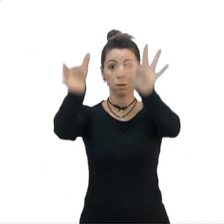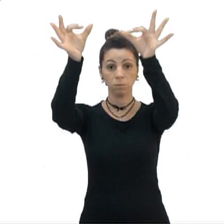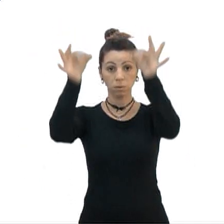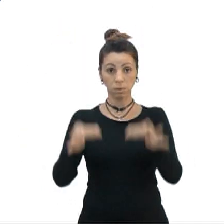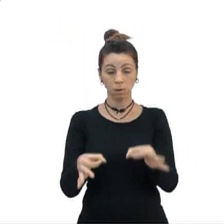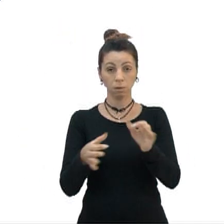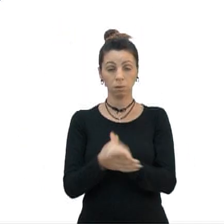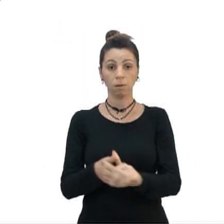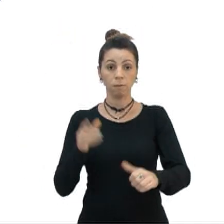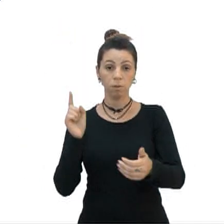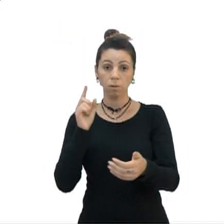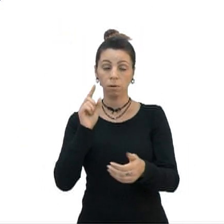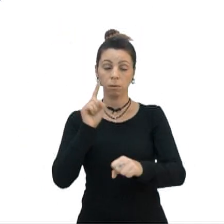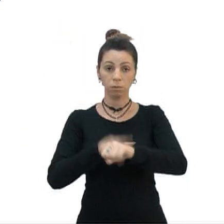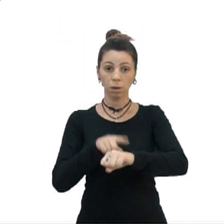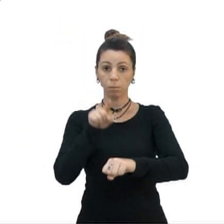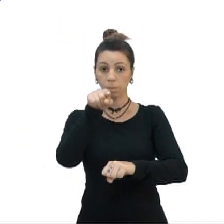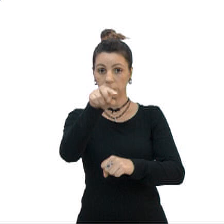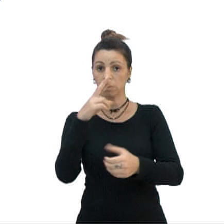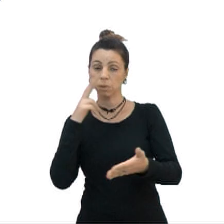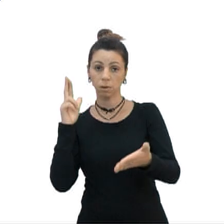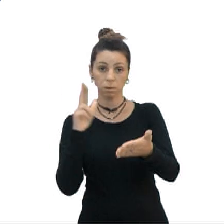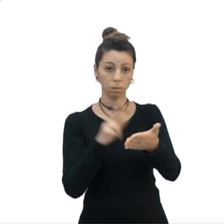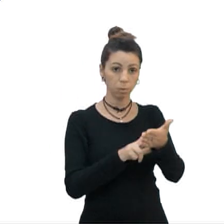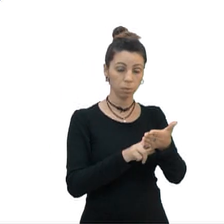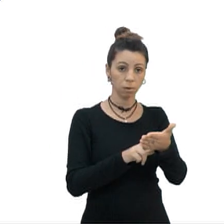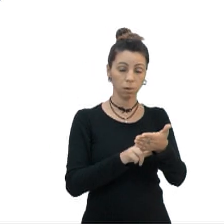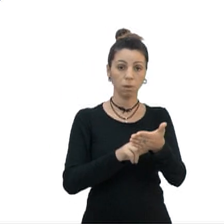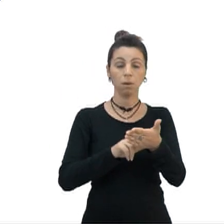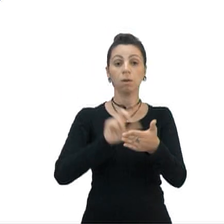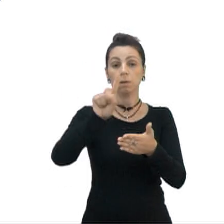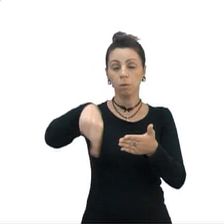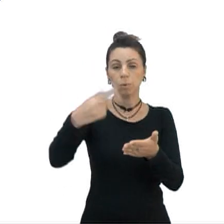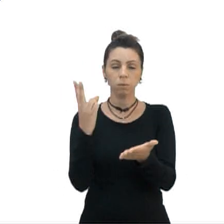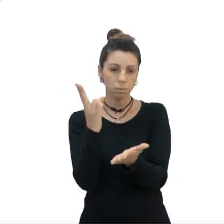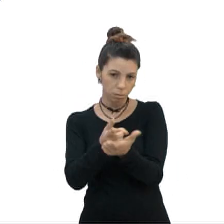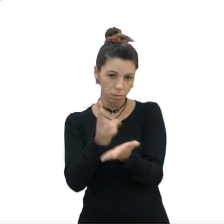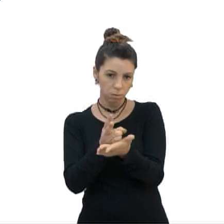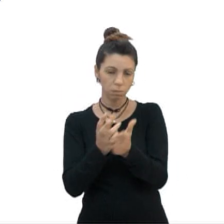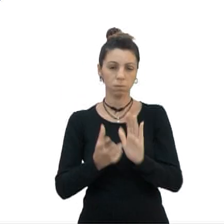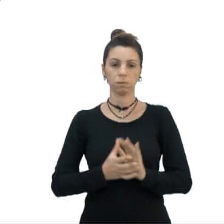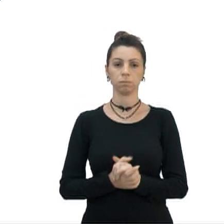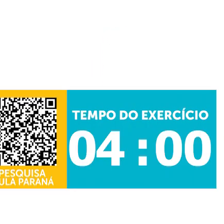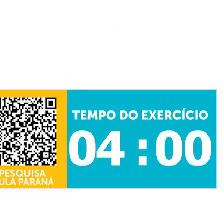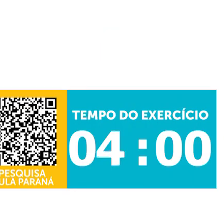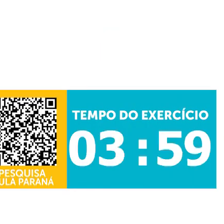vocês responder essa questão, tá? Para nós continuarmos.